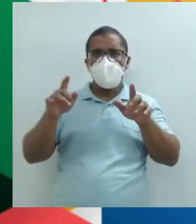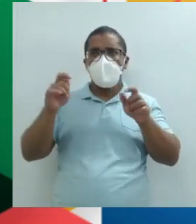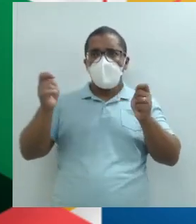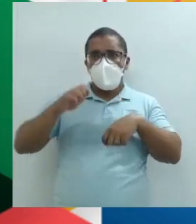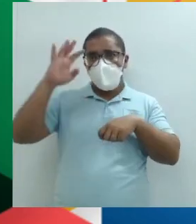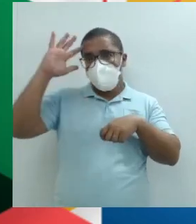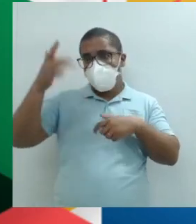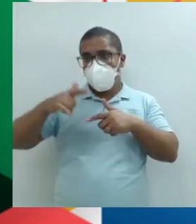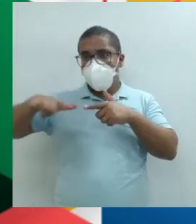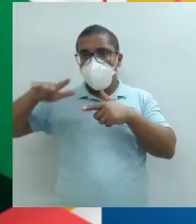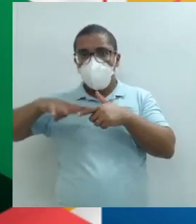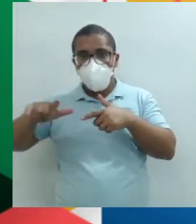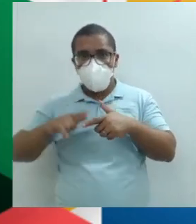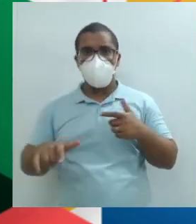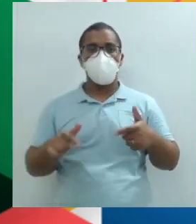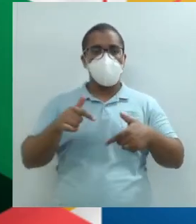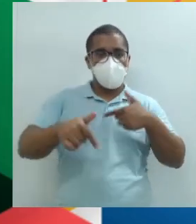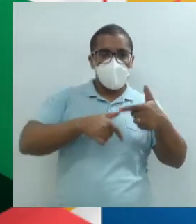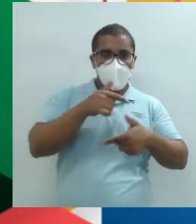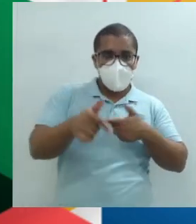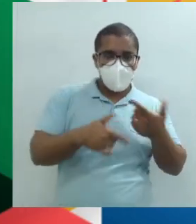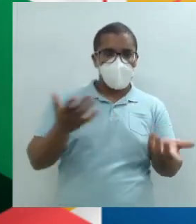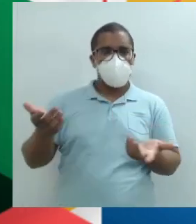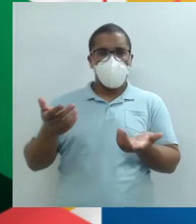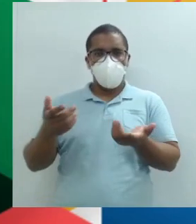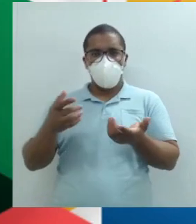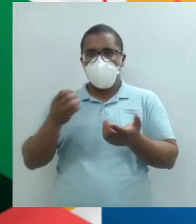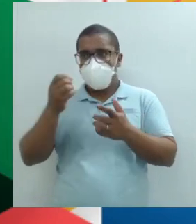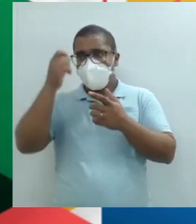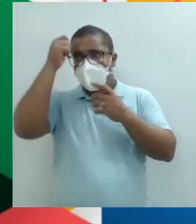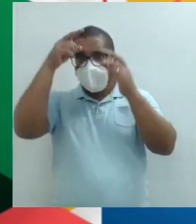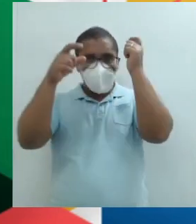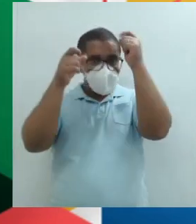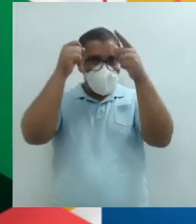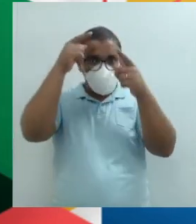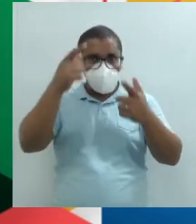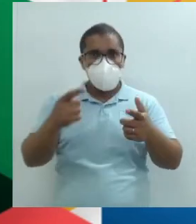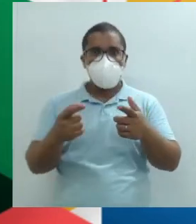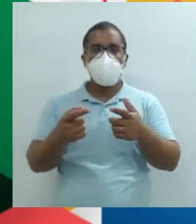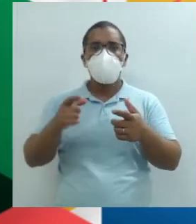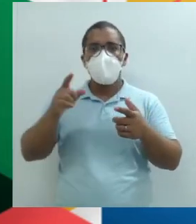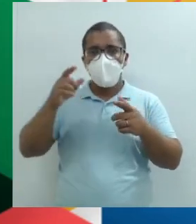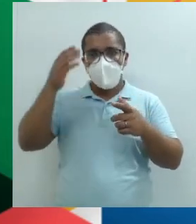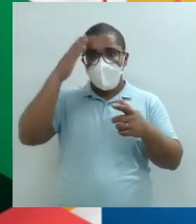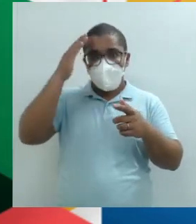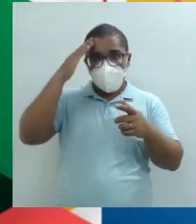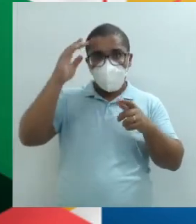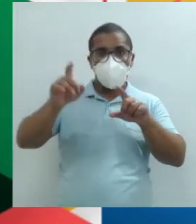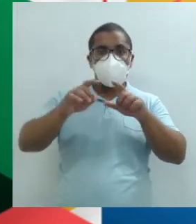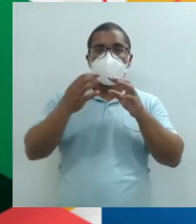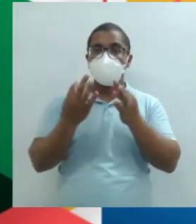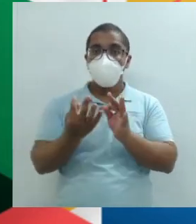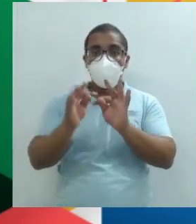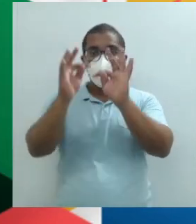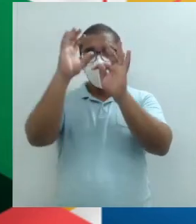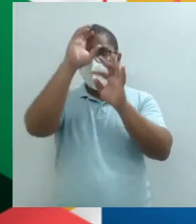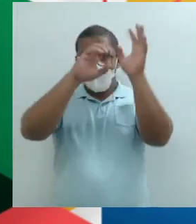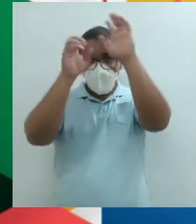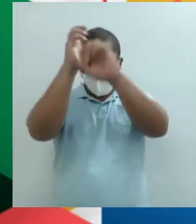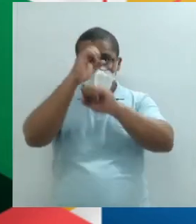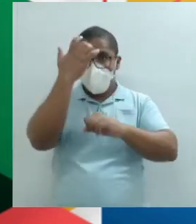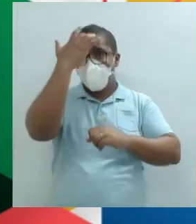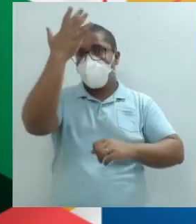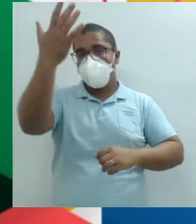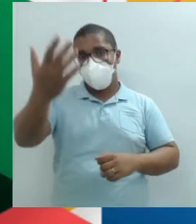resolver problemas, função executiva, criatividade, alfabetização em tecnologias, né, de informática e de